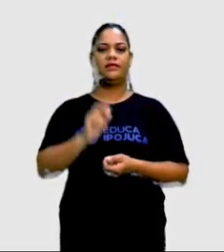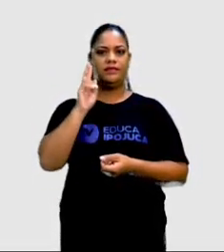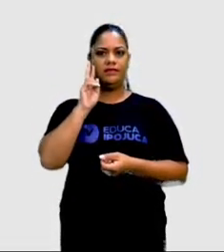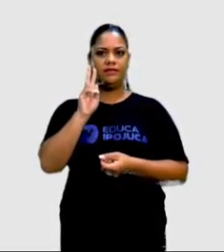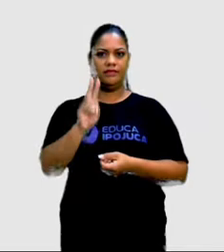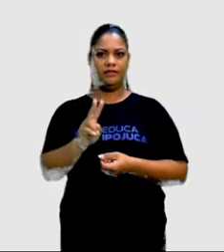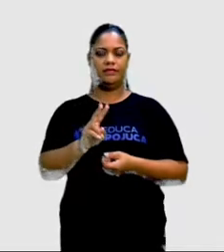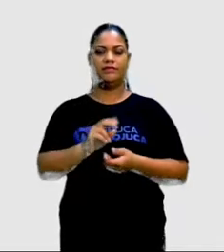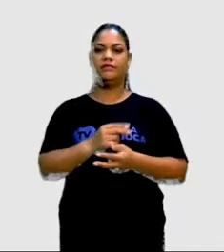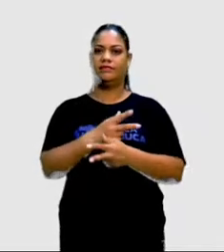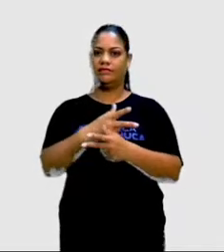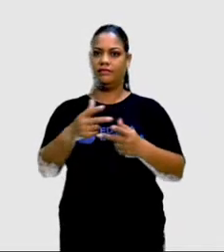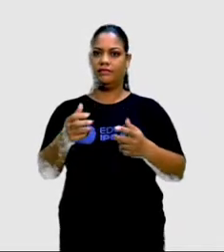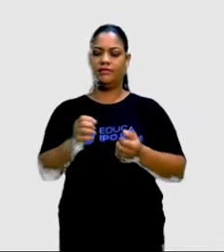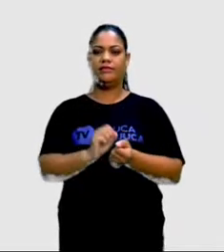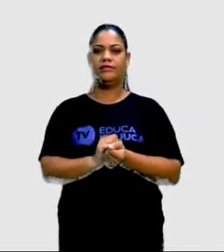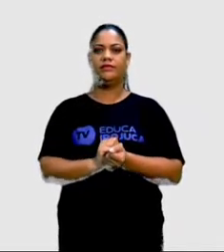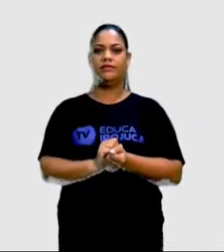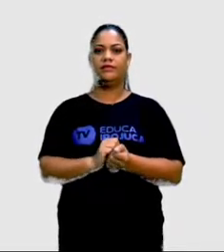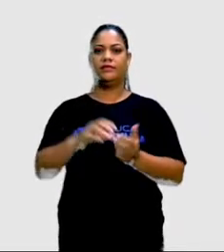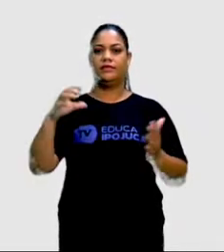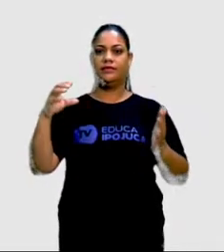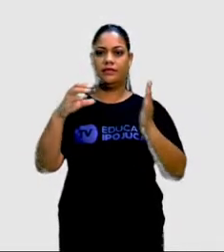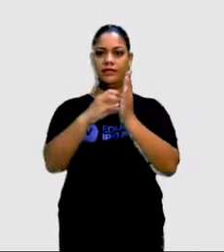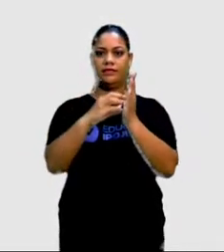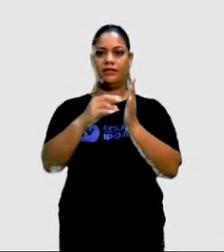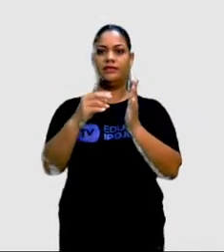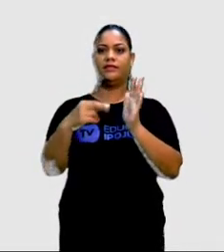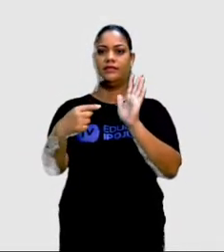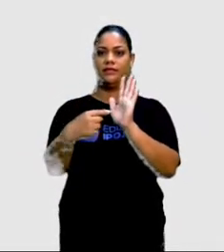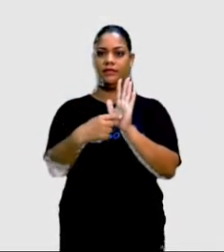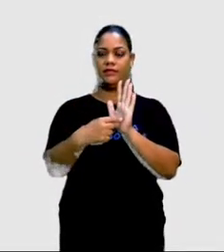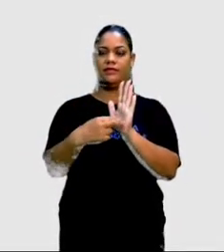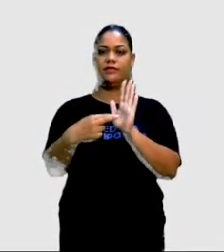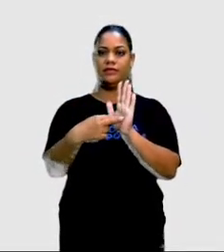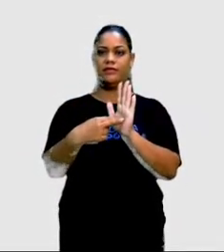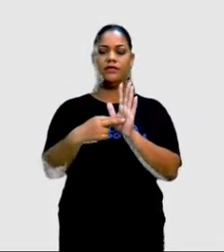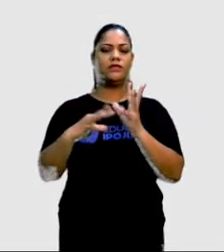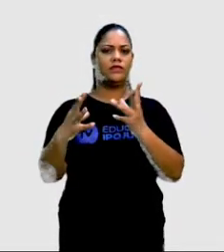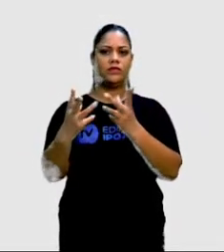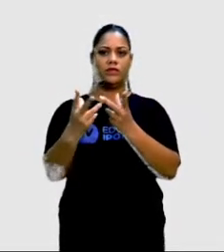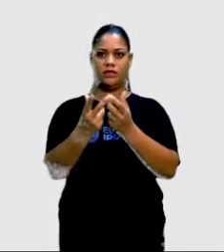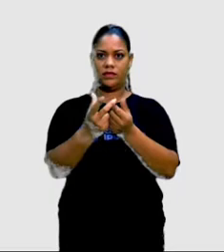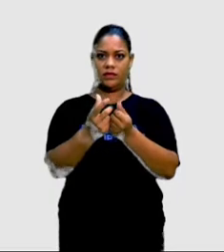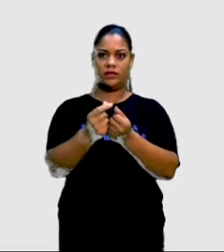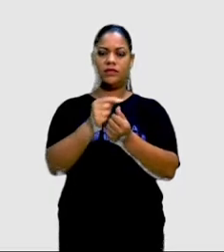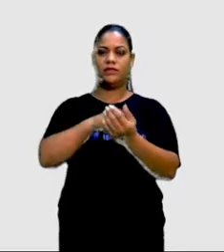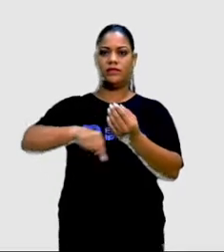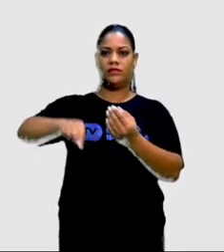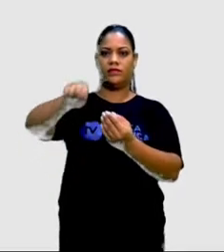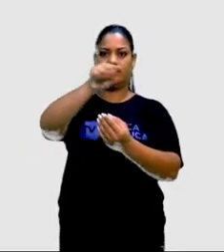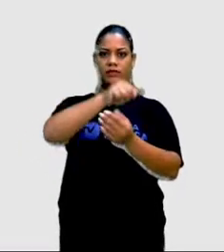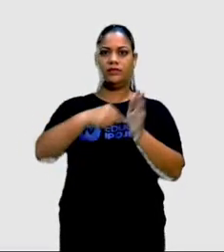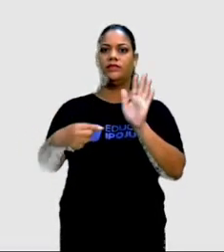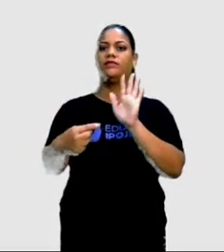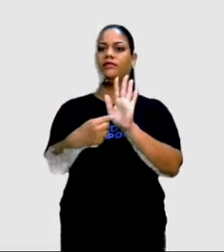elementos. O centro é o ponto que está à mesma distância de todos os pontos da circunferência.